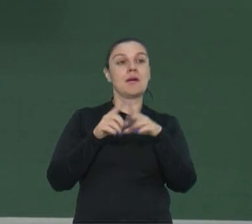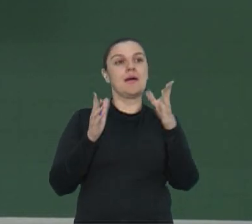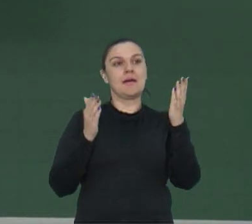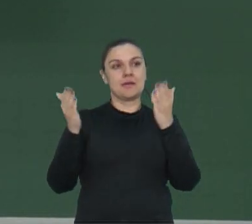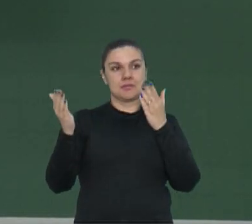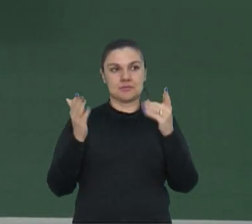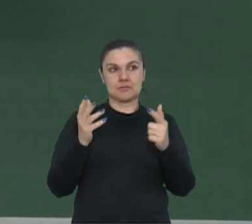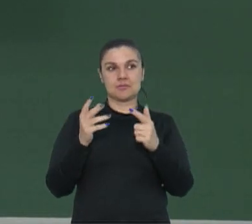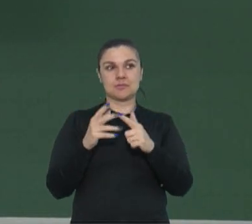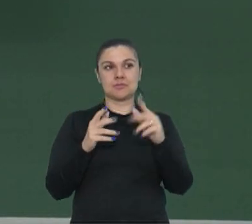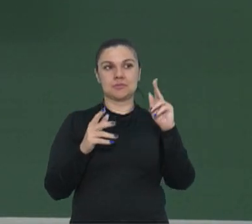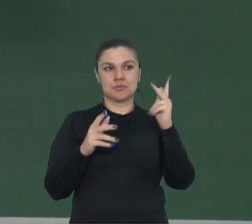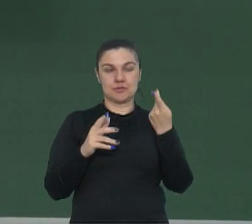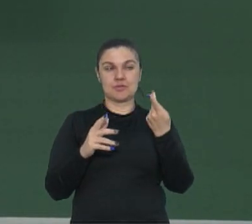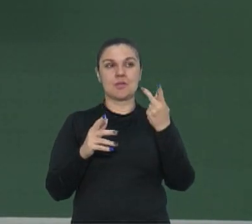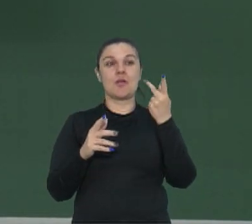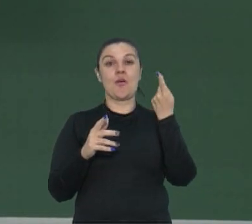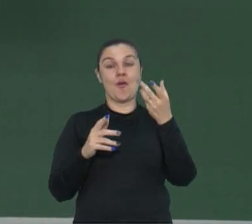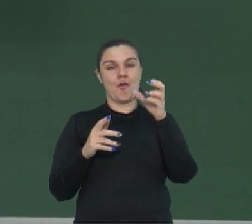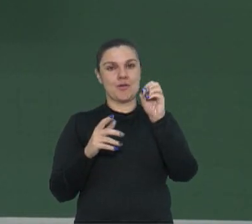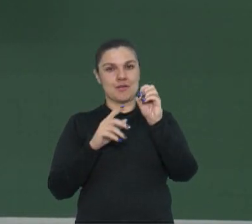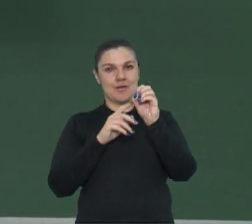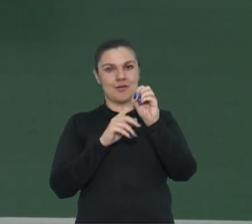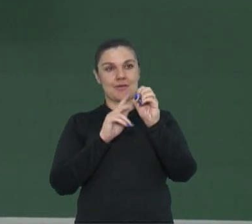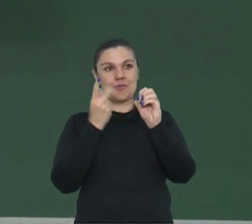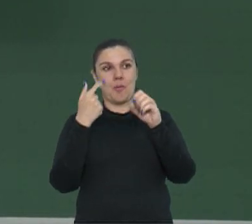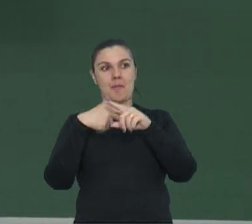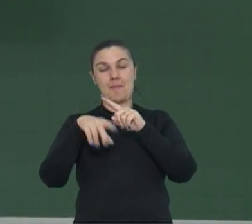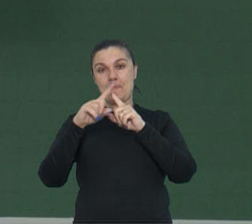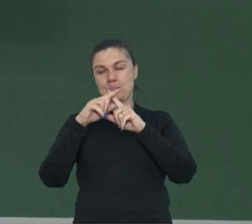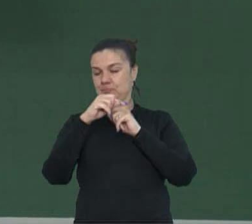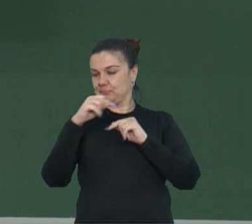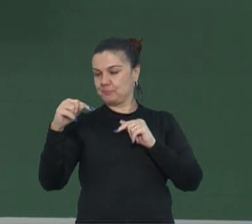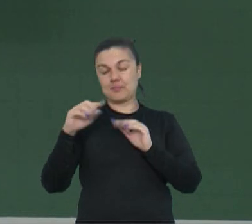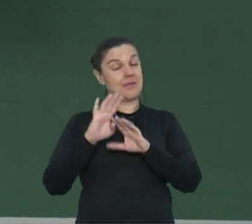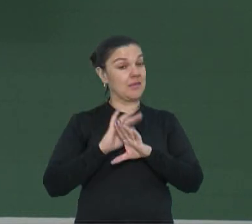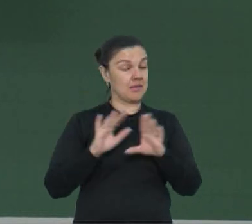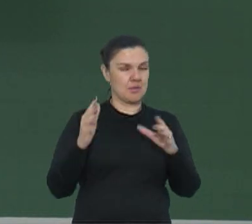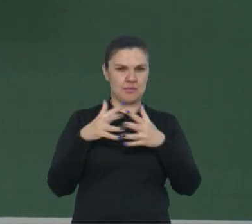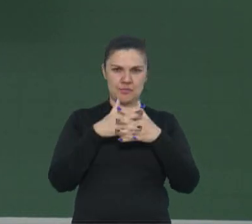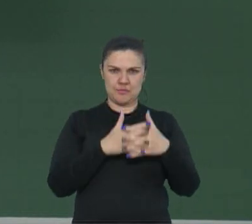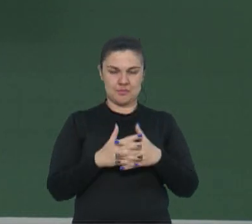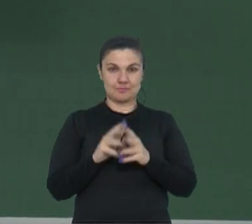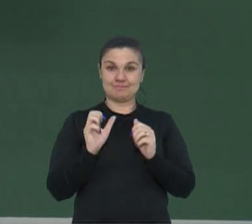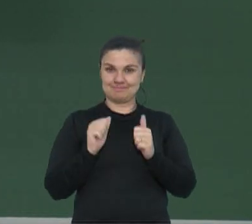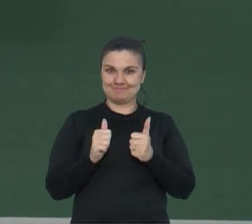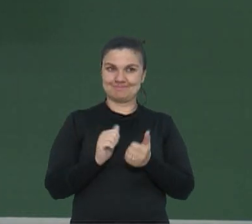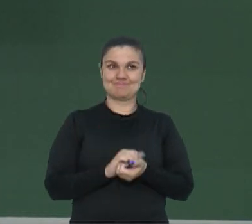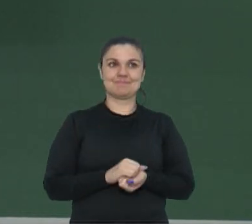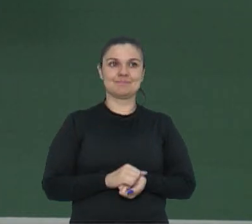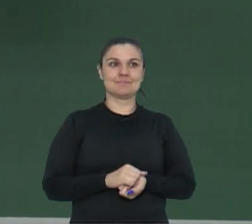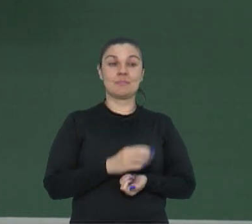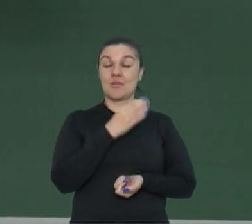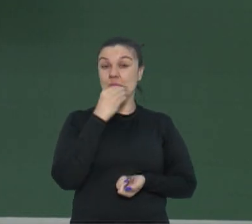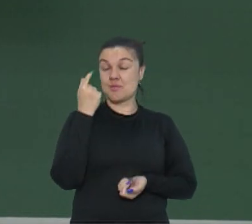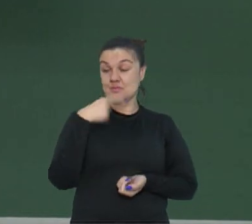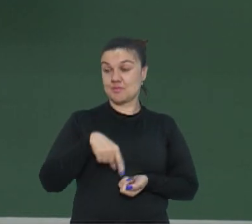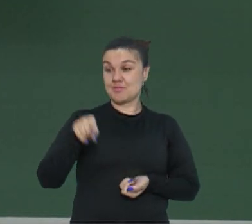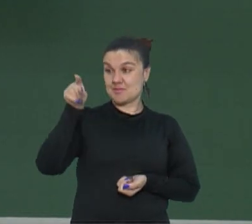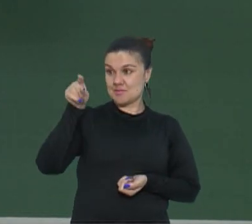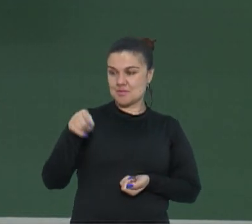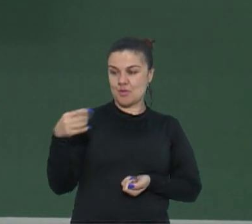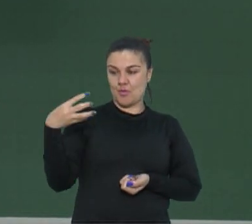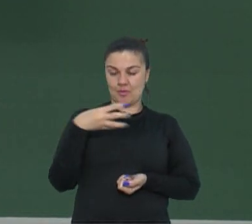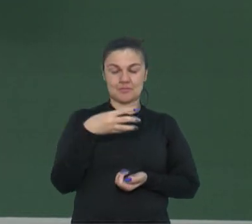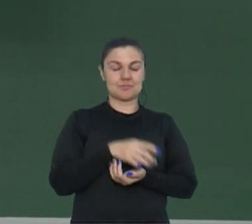A hidroxila, que é o oxigênio e o hidrogênio, mais o cátion. Então, não tem muita confusão. Massa? Que ótimo. Questão 4